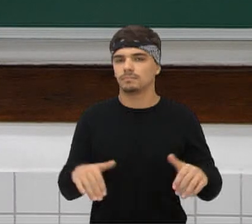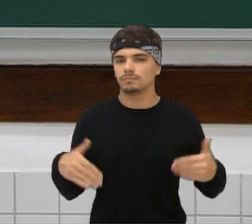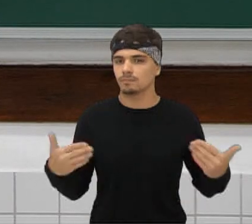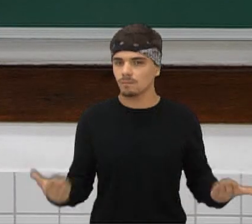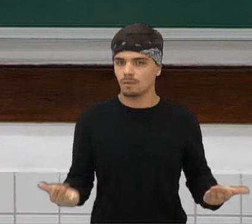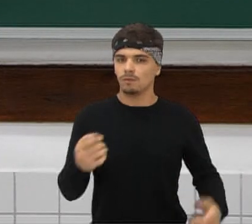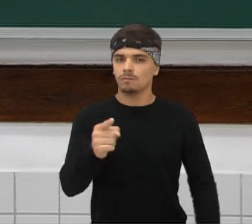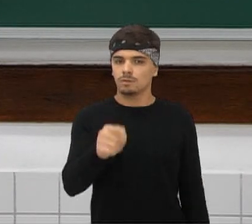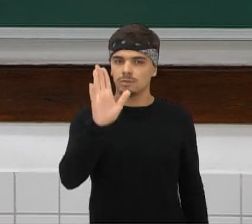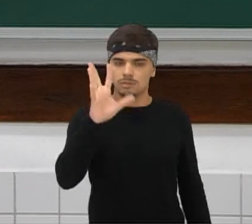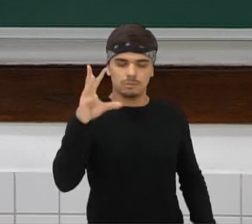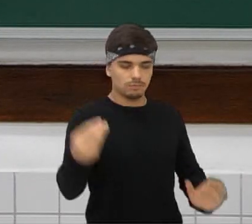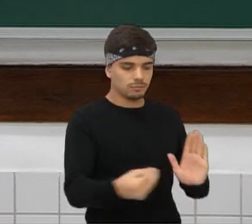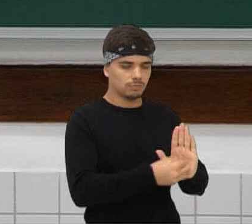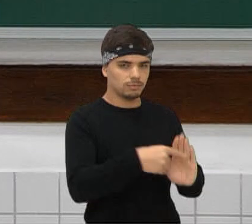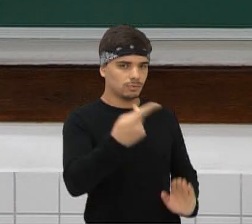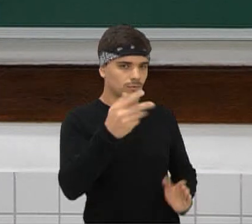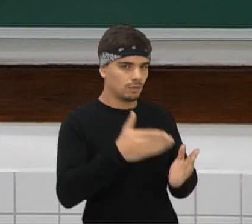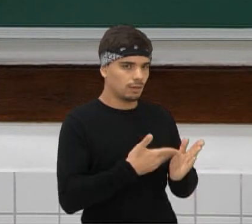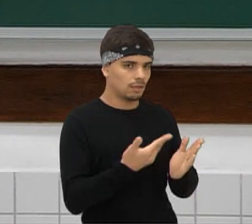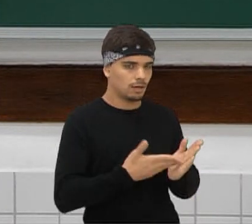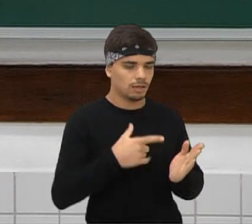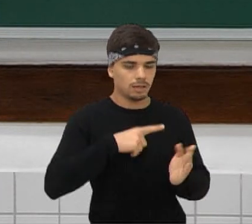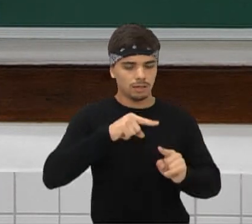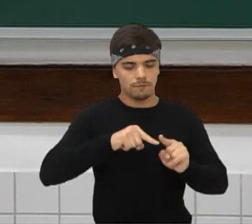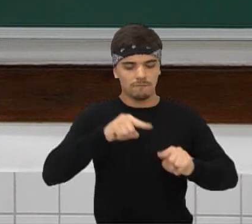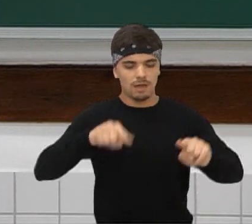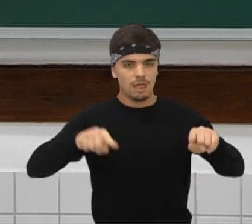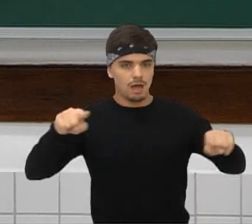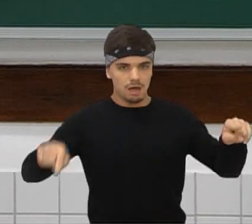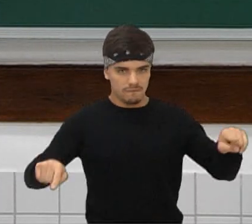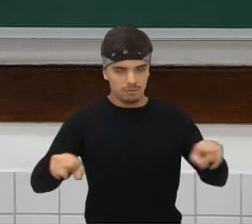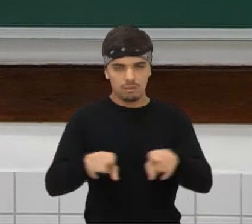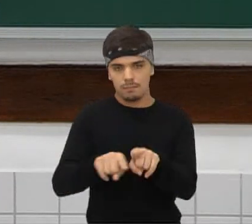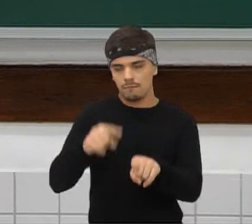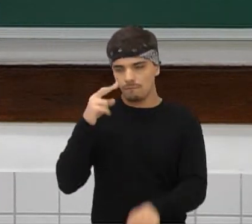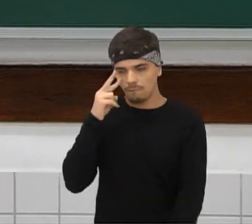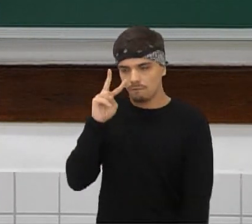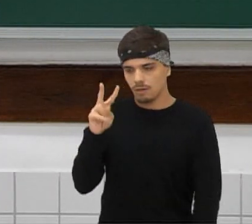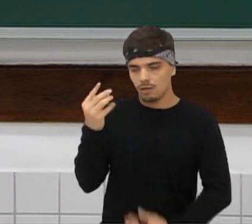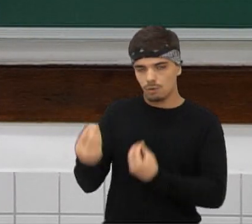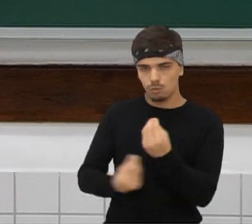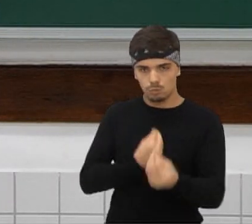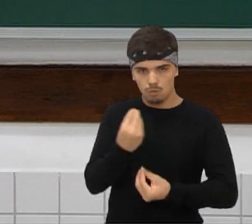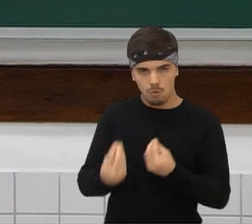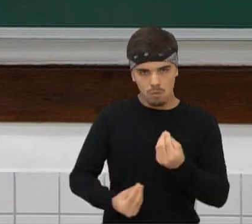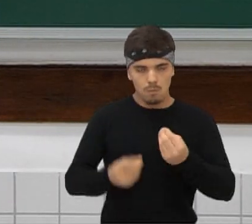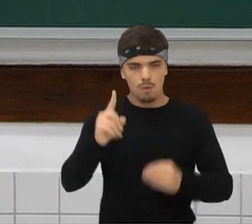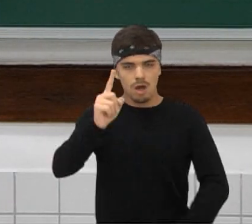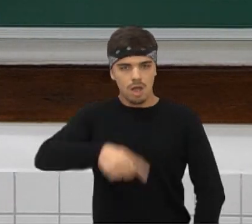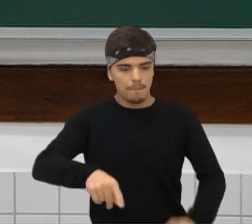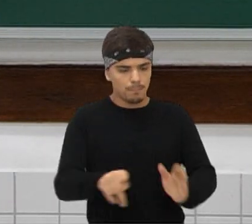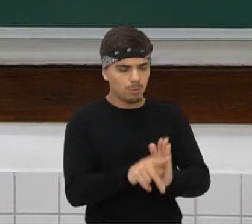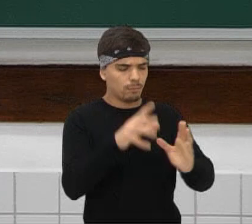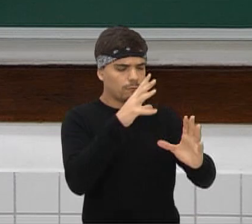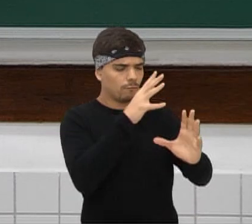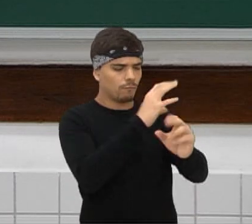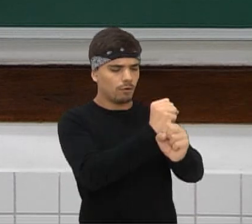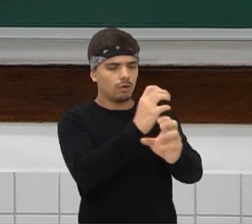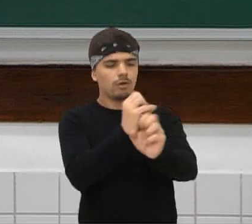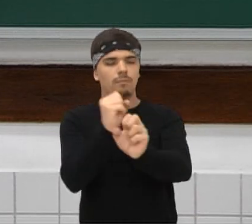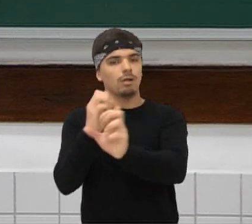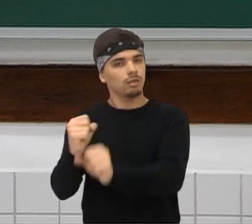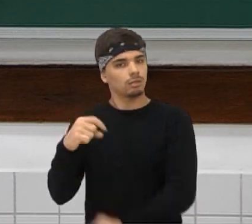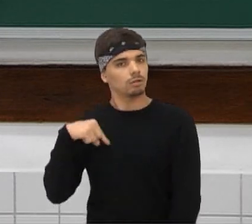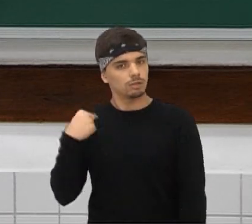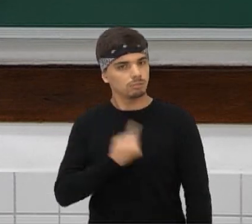Então, agora que você já colocou aí no seu caderno essas variáveis, vamos ver lá então como é que fica a fórmula para a gente calcular,